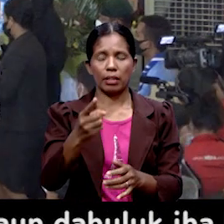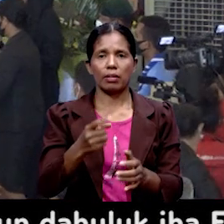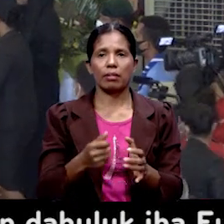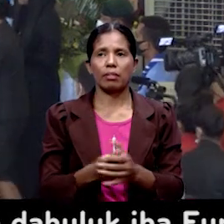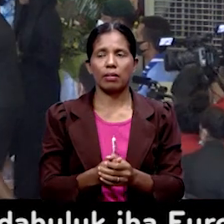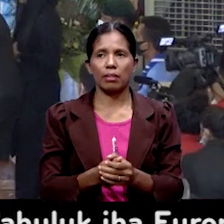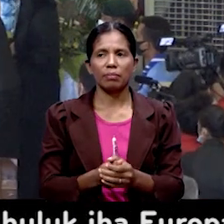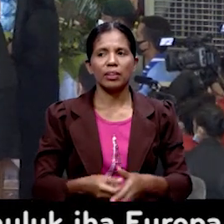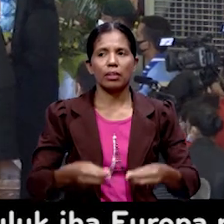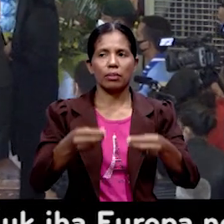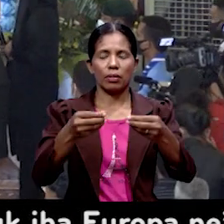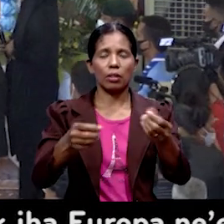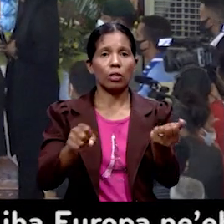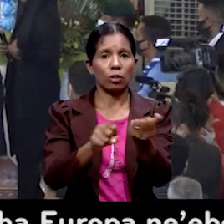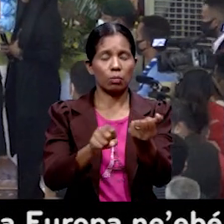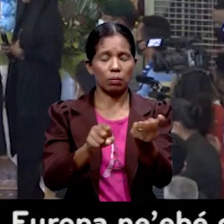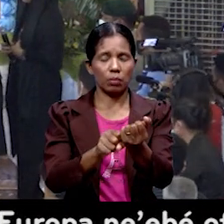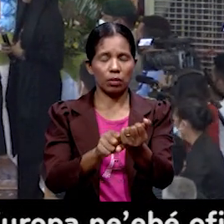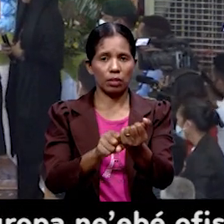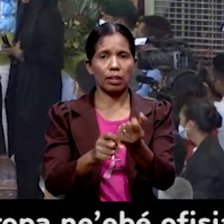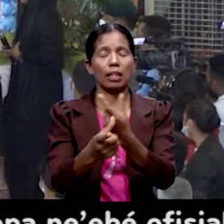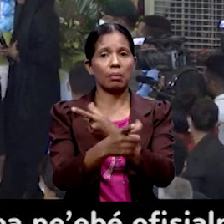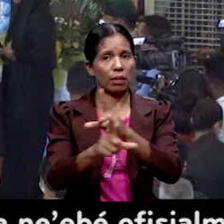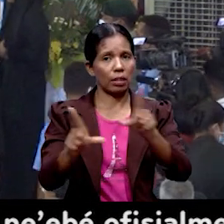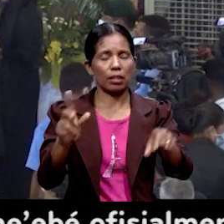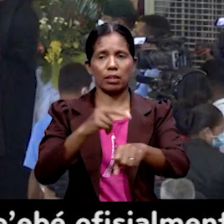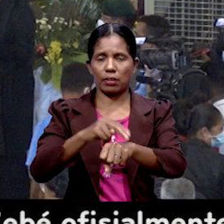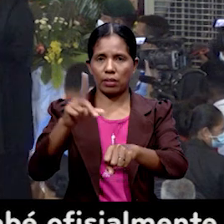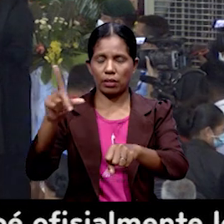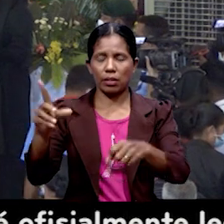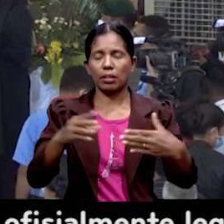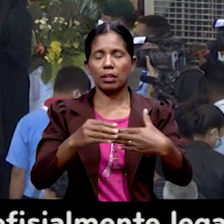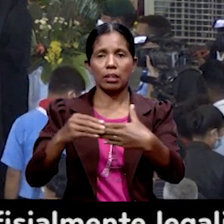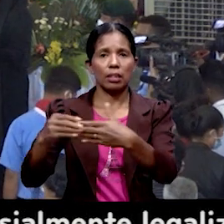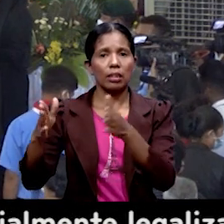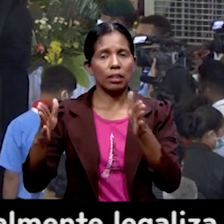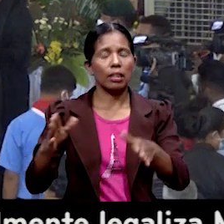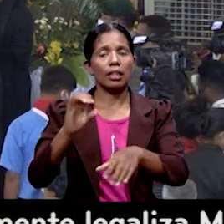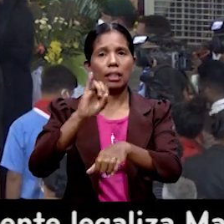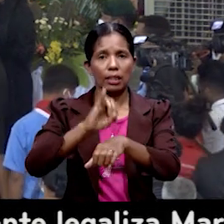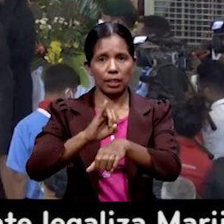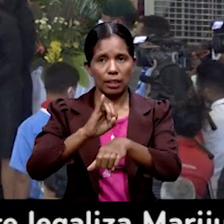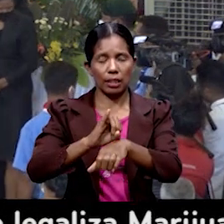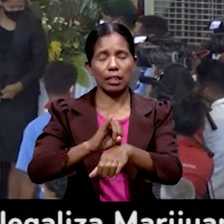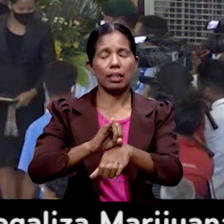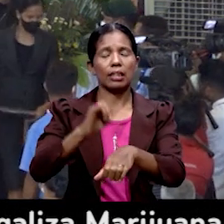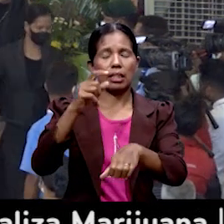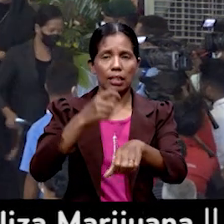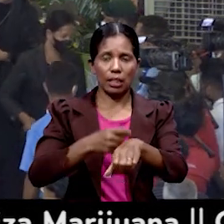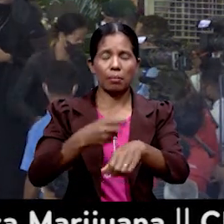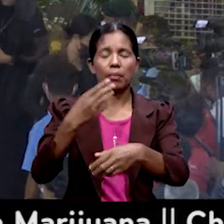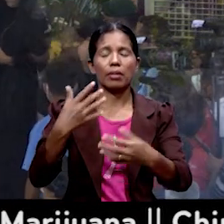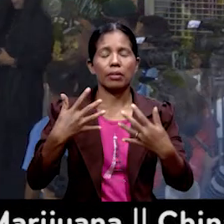Nascimento, baninha contribuição e a luta à libertação nacional, no lidera a Igreja e a tempo ocupação Indonésia, no